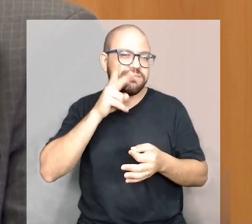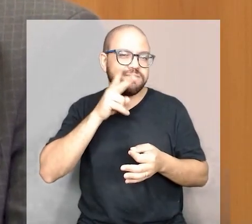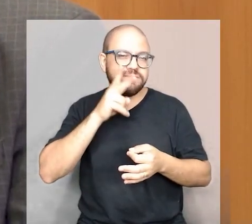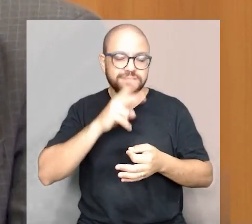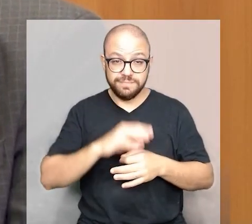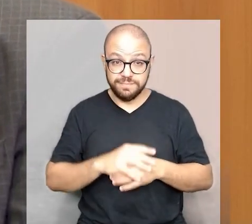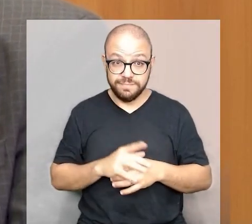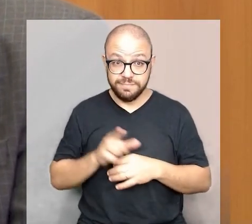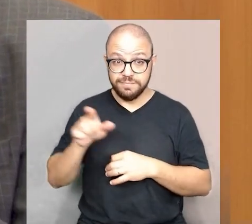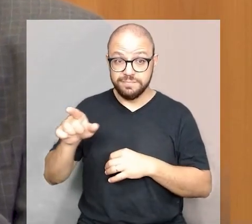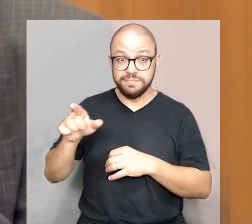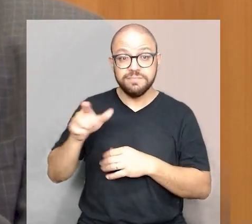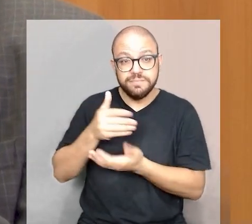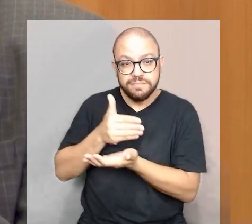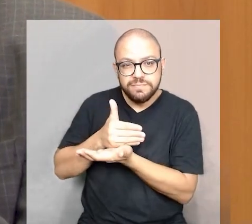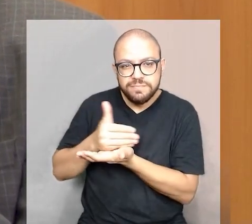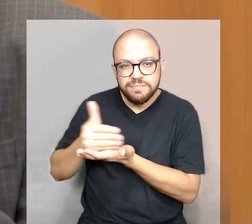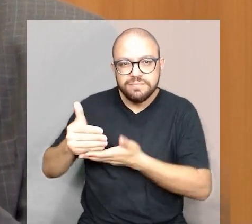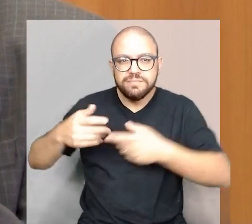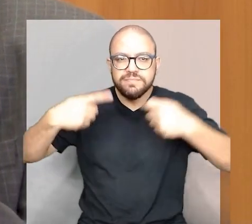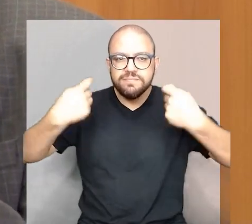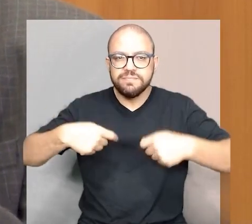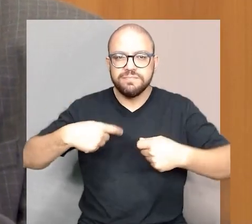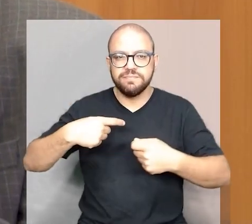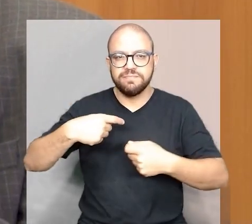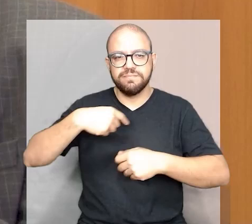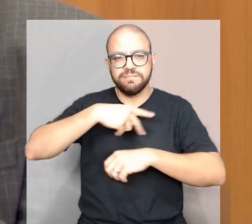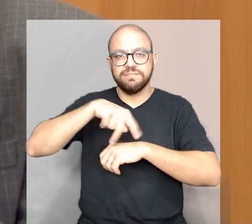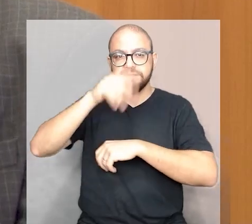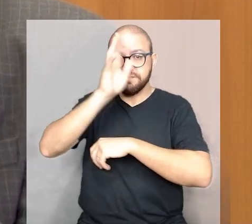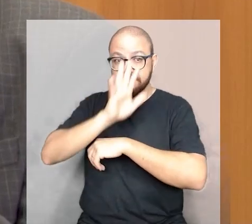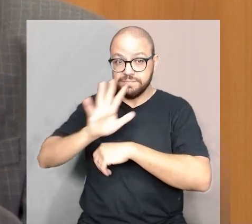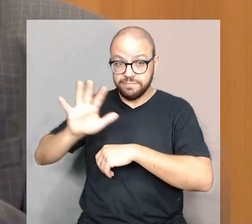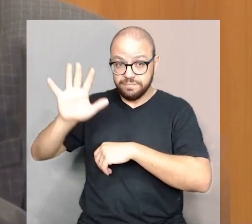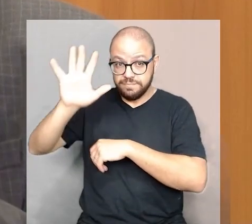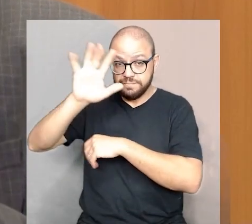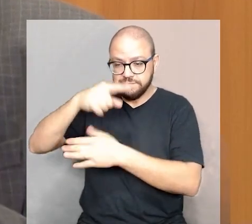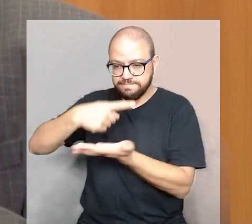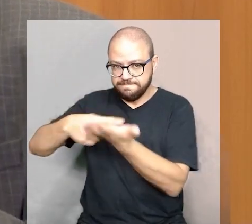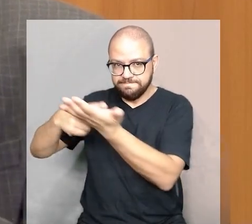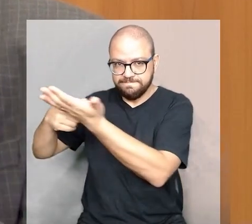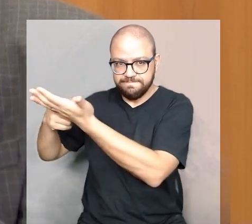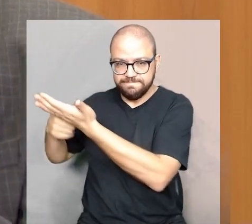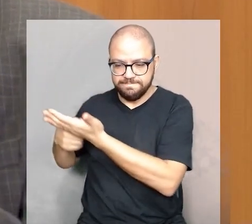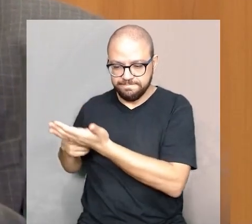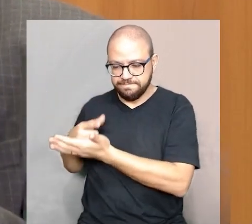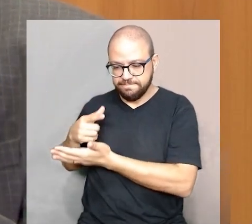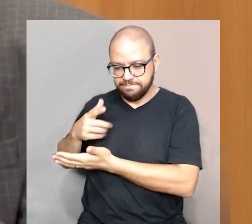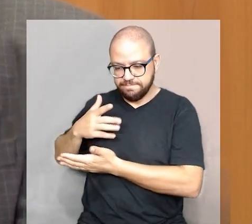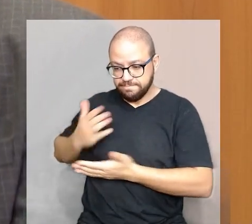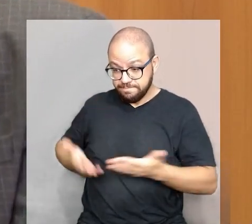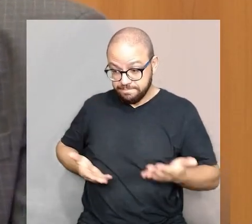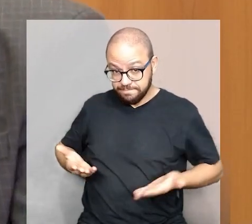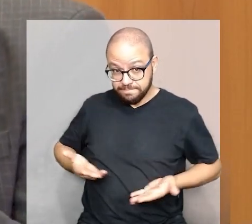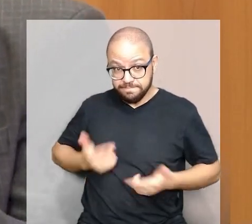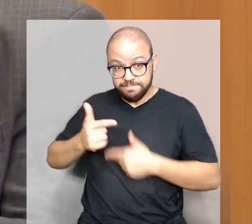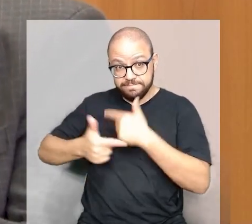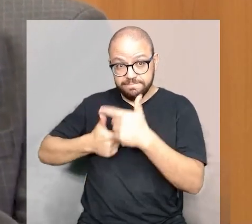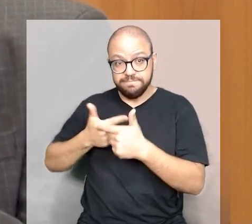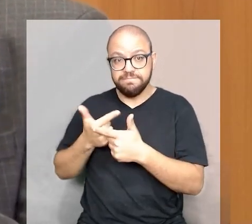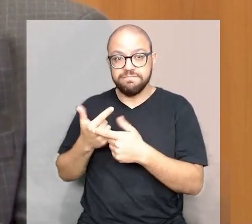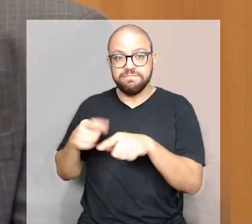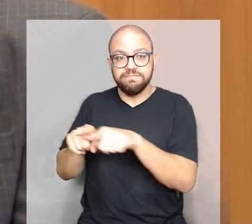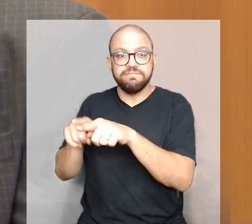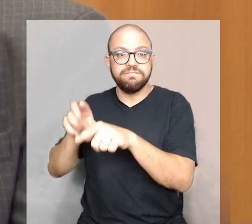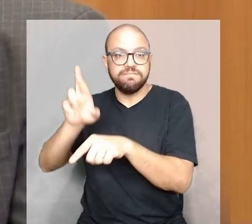muito emblemático, porque dali surgiu a necessidade de fazer um pacto nacional entre trabalhadores, empregadores, a